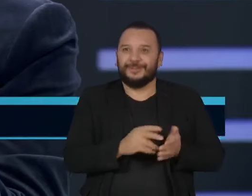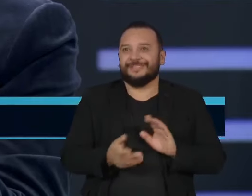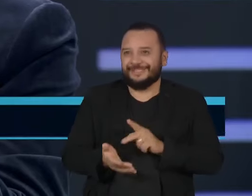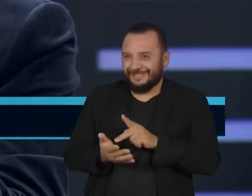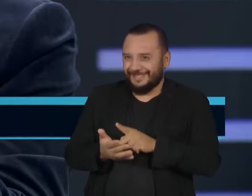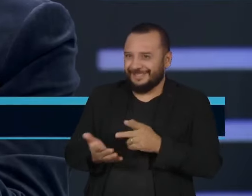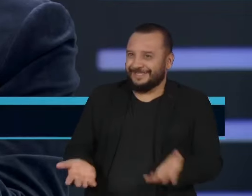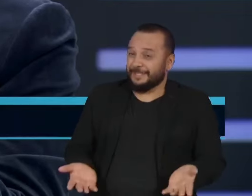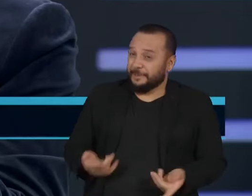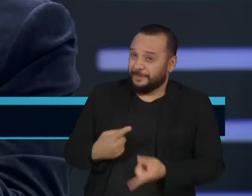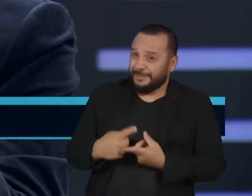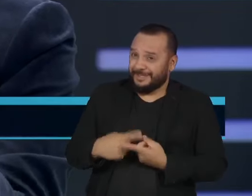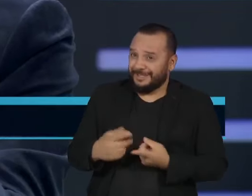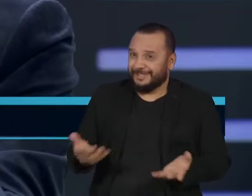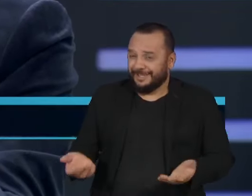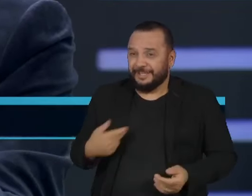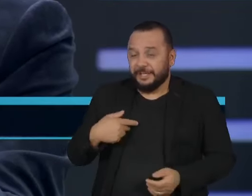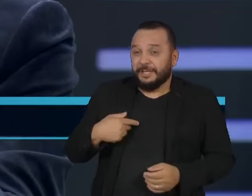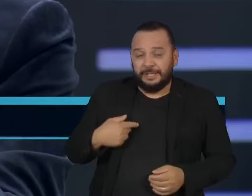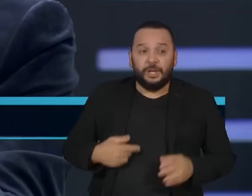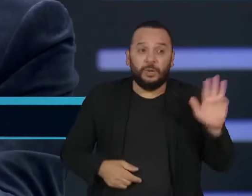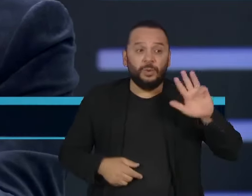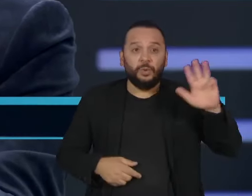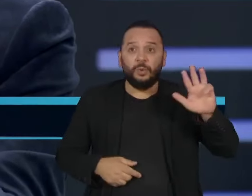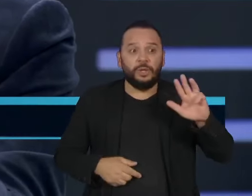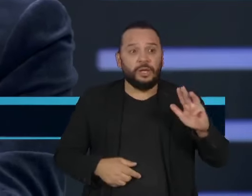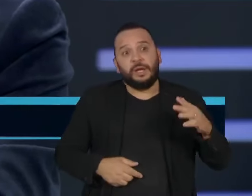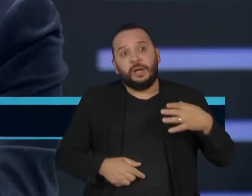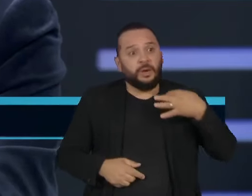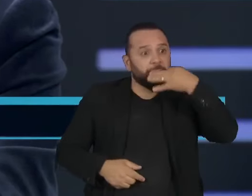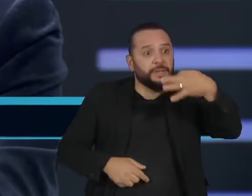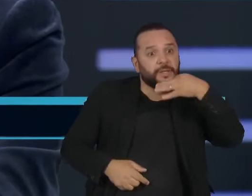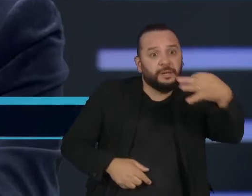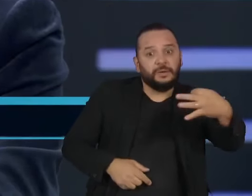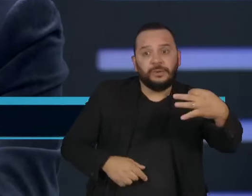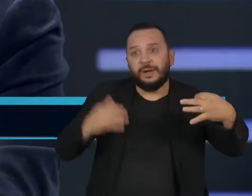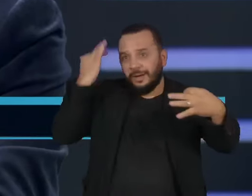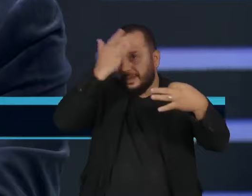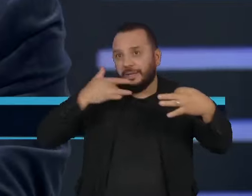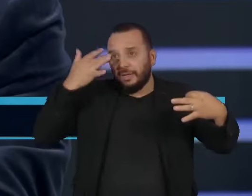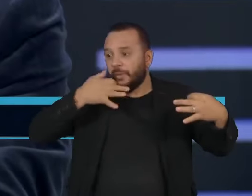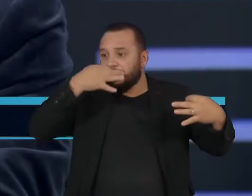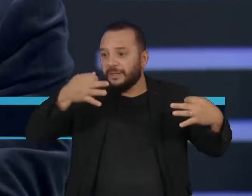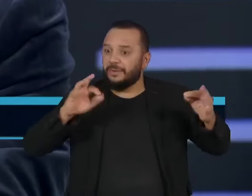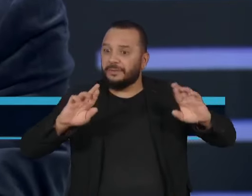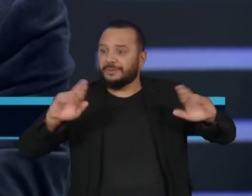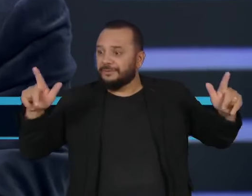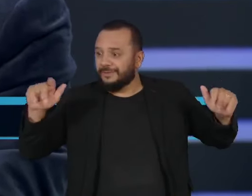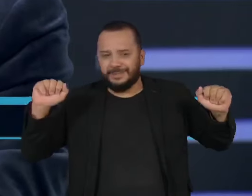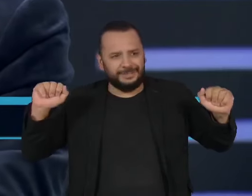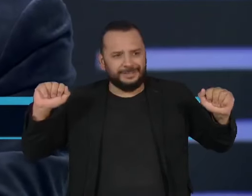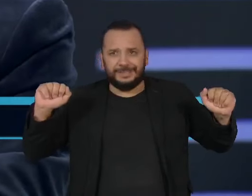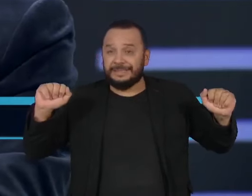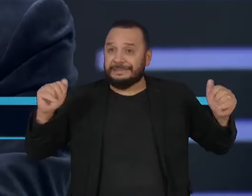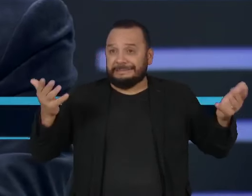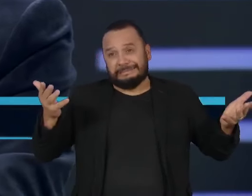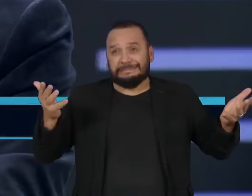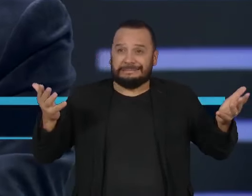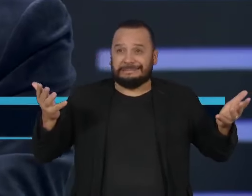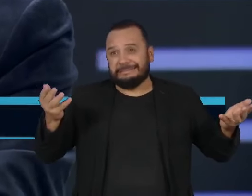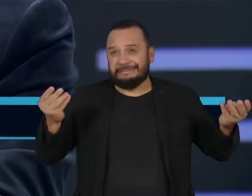vê que o governo, muitas vezes, o presidente fala uma coisa, o ministro fala outra e depois, evidentemente, o ministro acaba